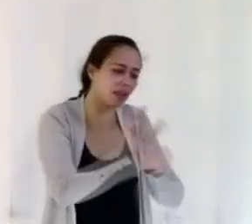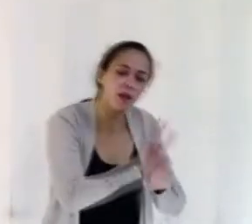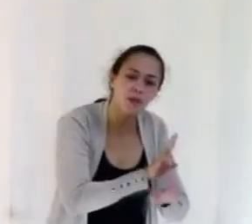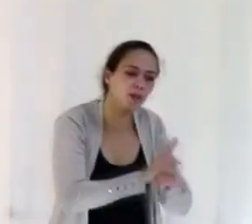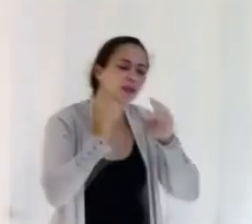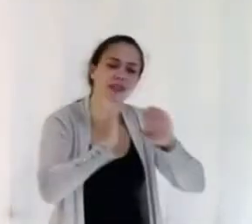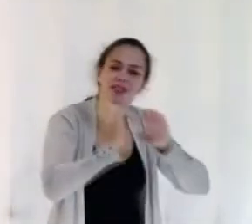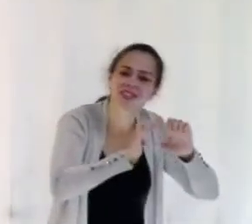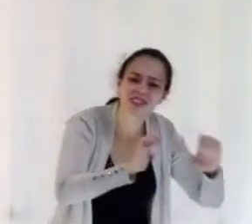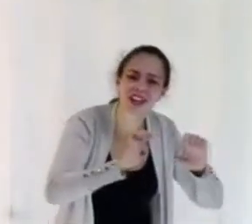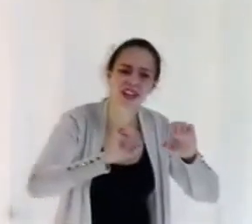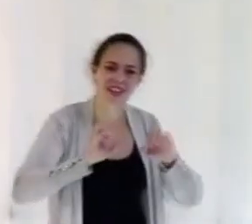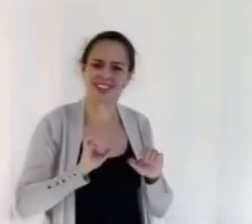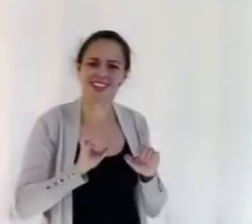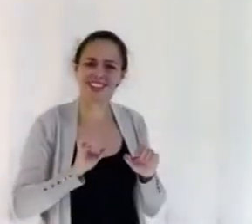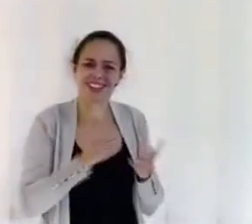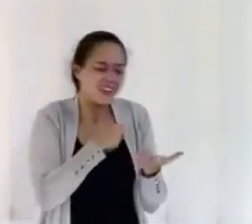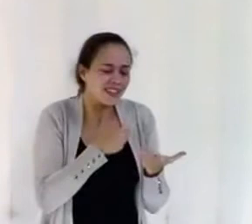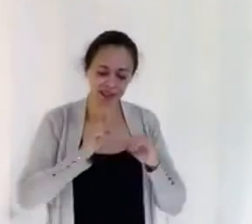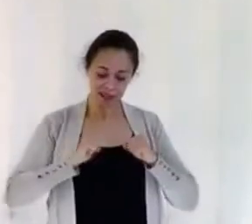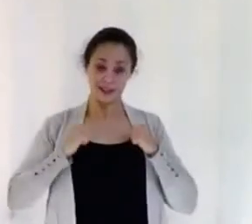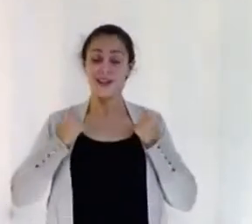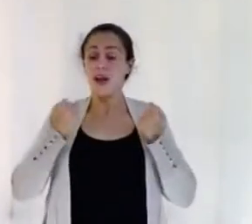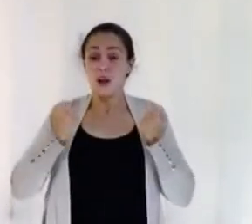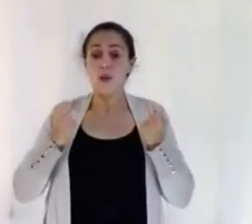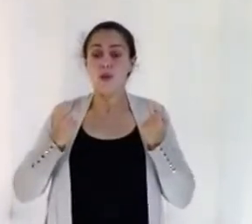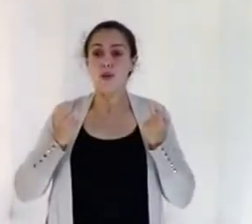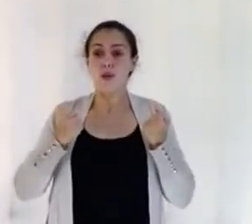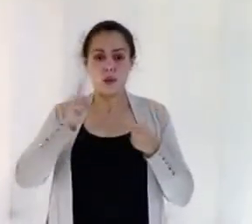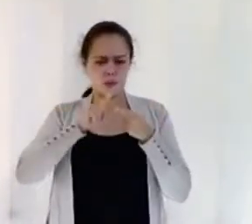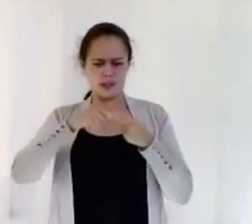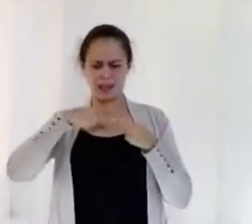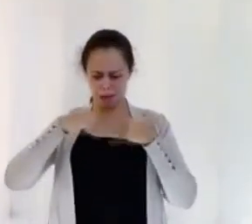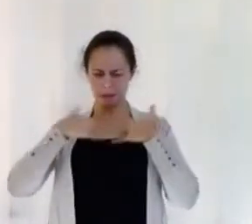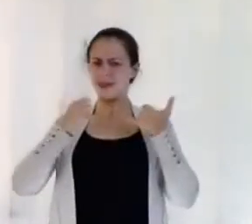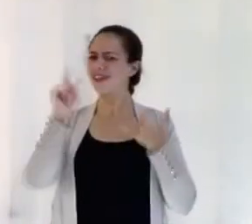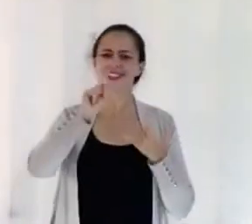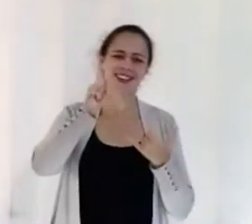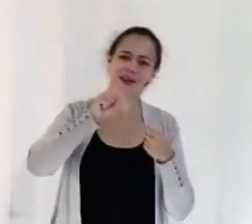nos impulsiona a viver o cristianismo na sua integridade e não em partes.